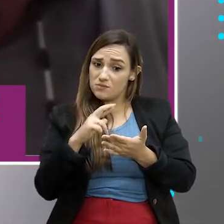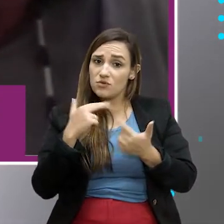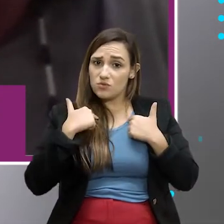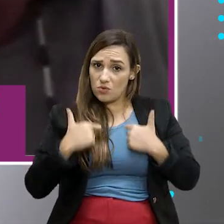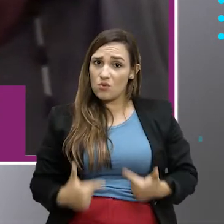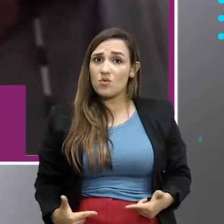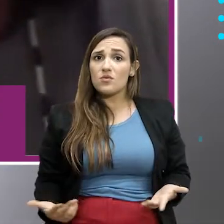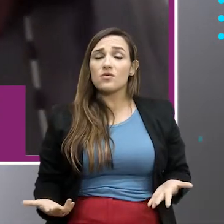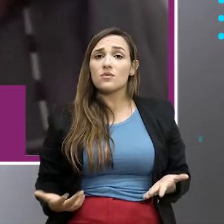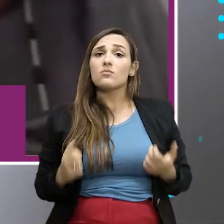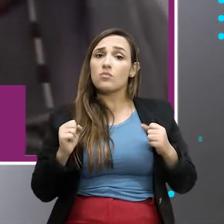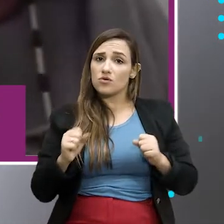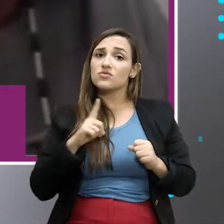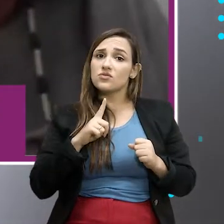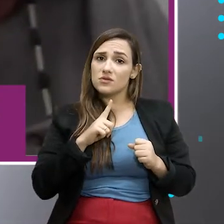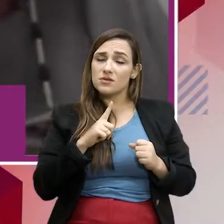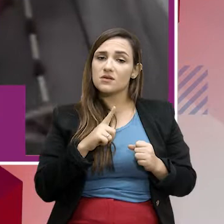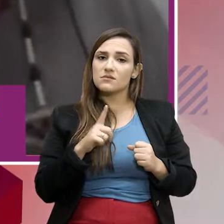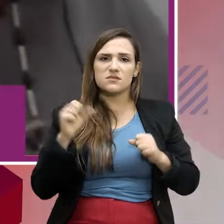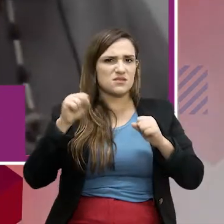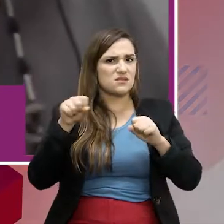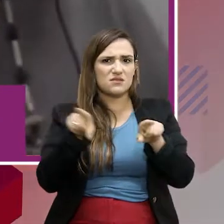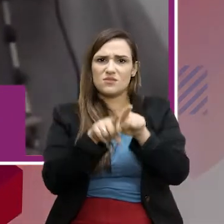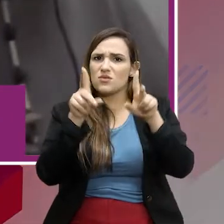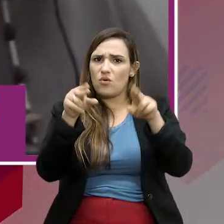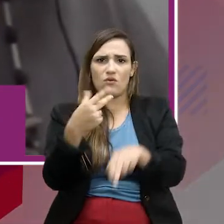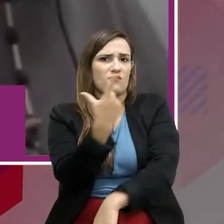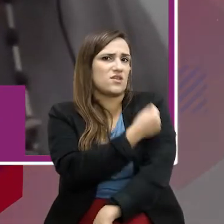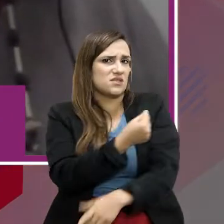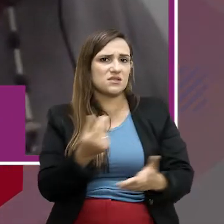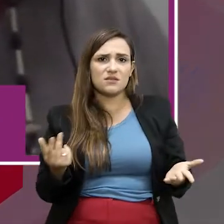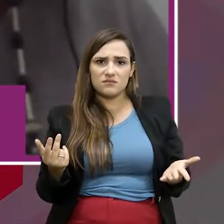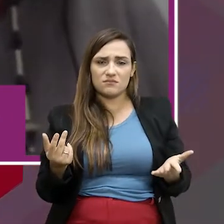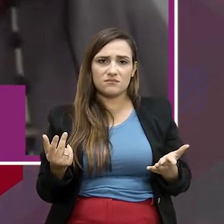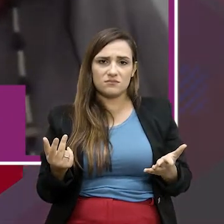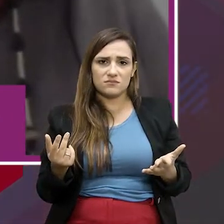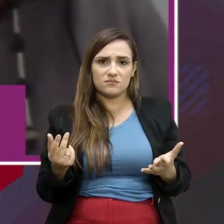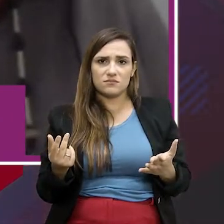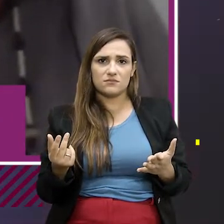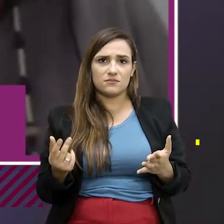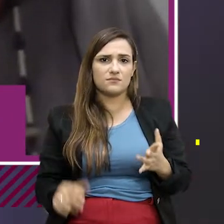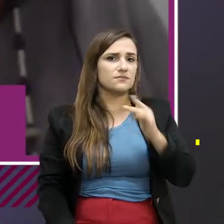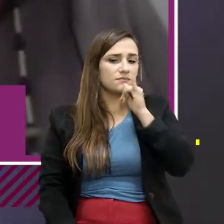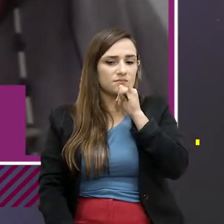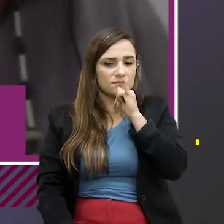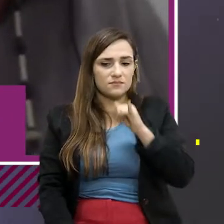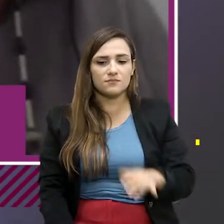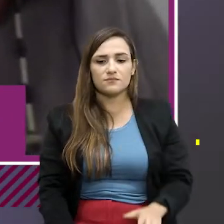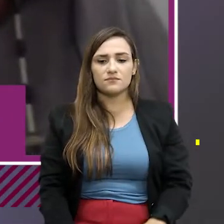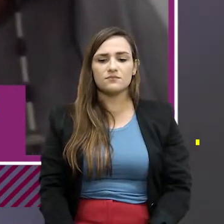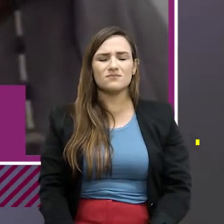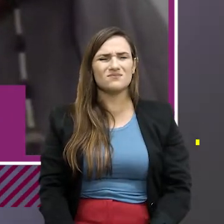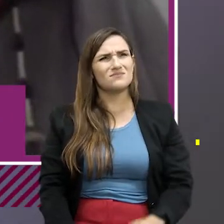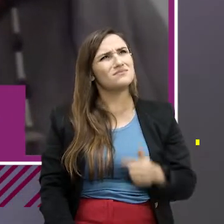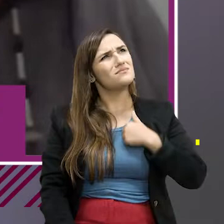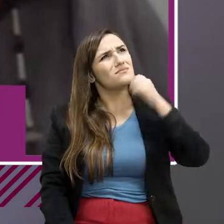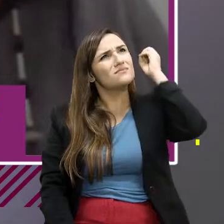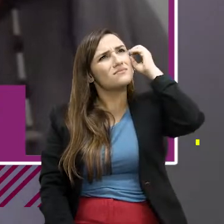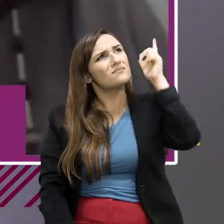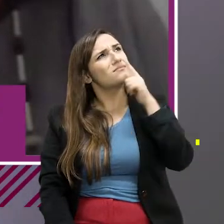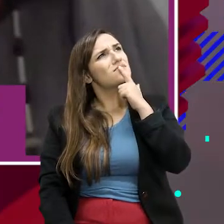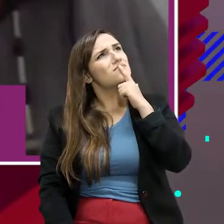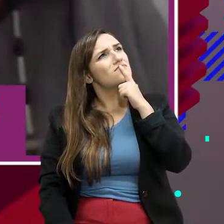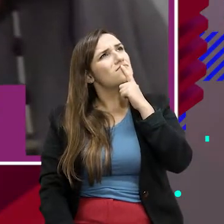bobinho que você toma para dor de cabeça também raramente pode causar um efeito colateral. Então, vacinas também tem isso, né? Vacinas, por